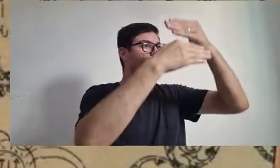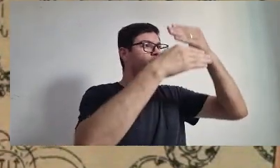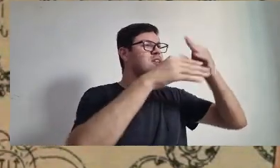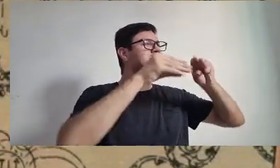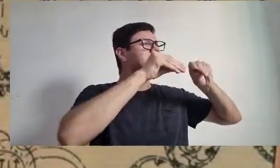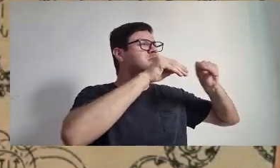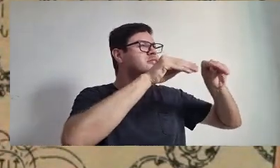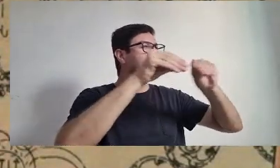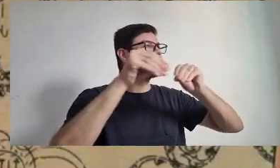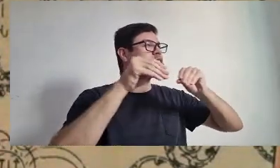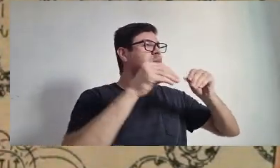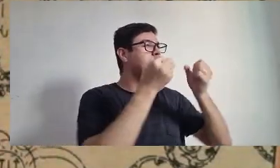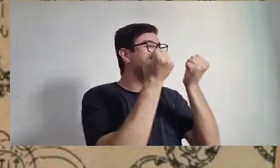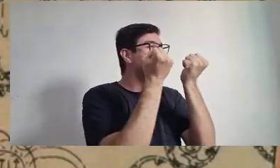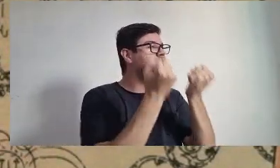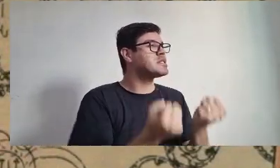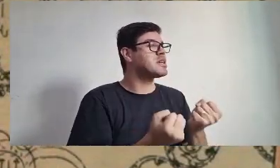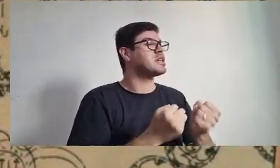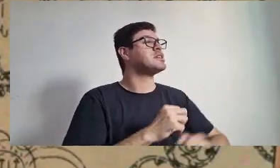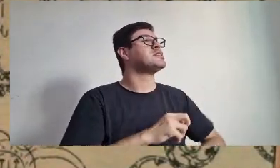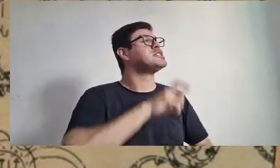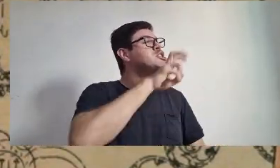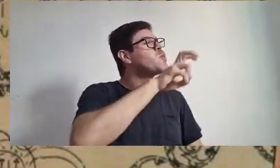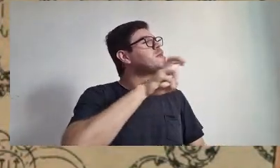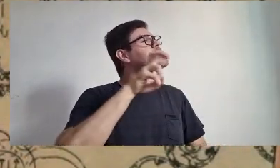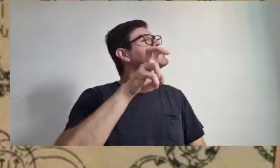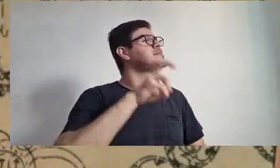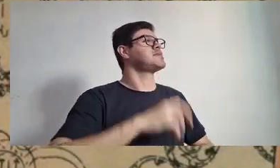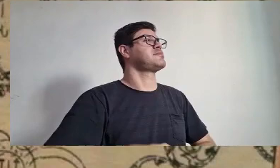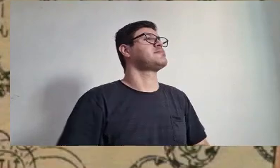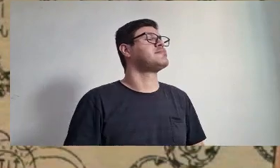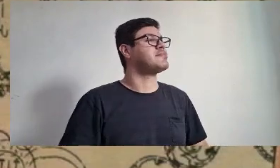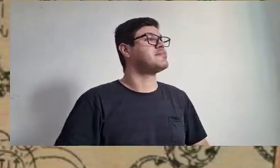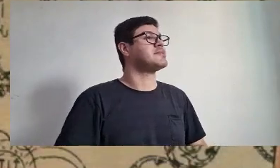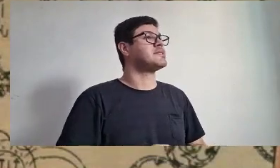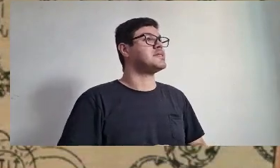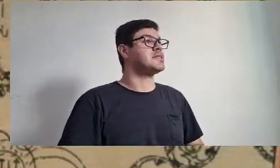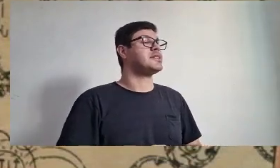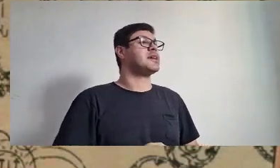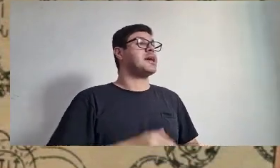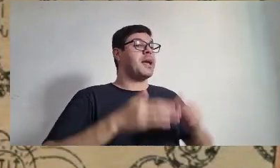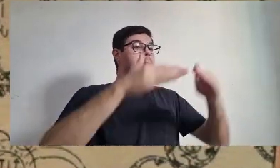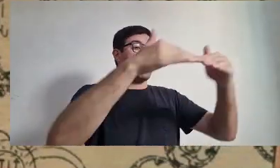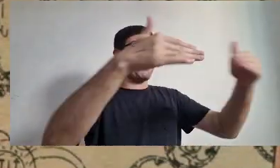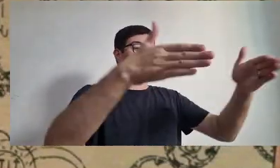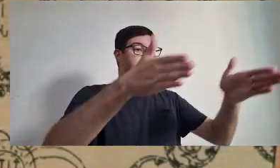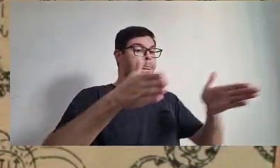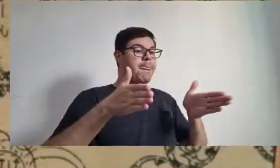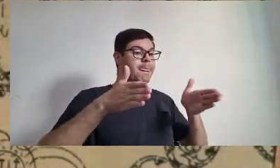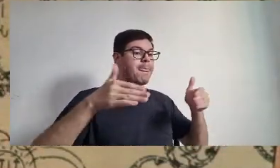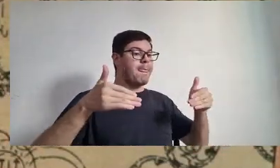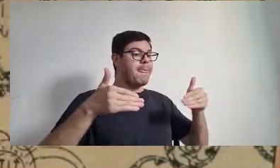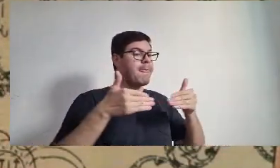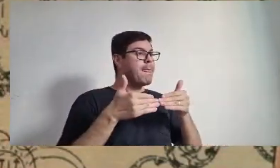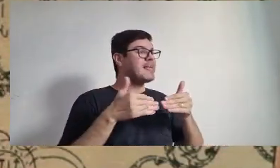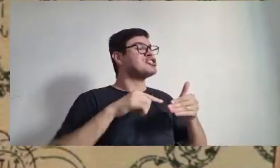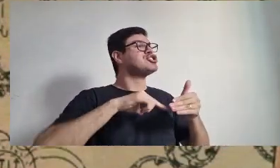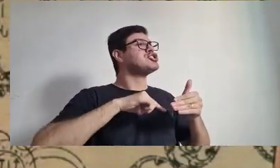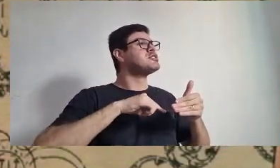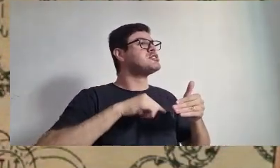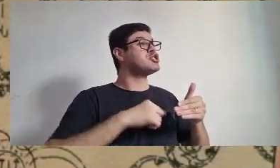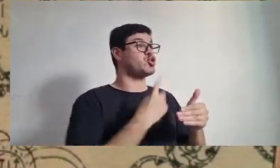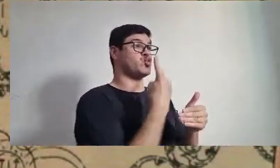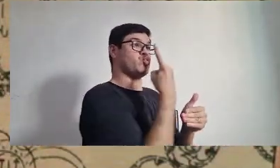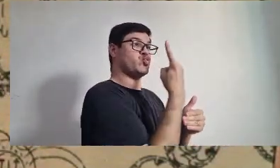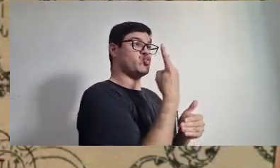pesam 55 quilos. Pré-moldados. Isto, 55 quilos, e a forma mais 55 quilos, então 110 quilos, 2